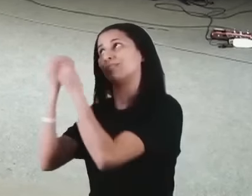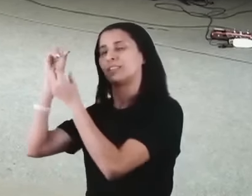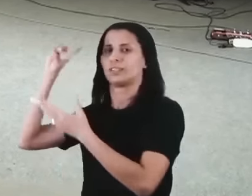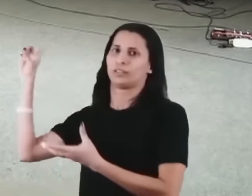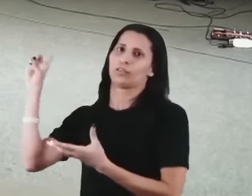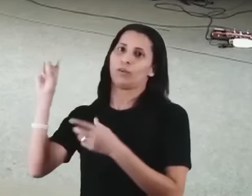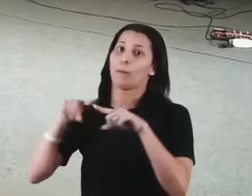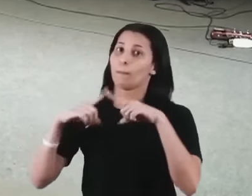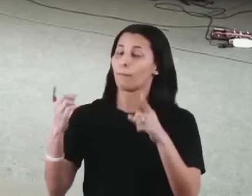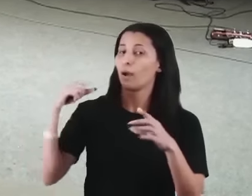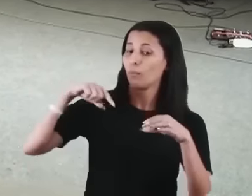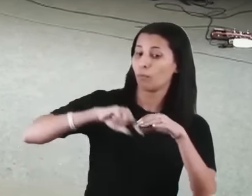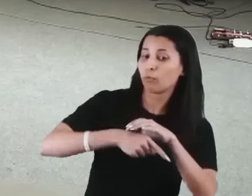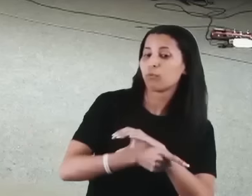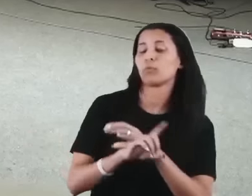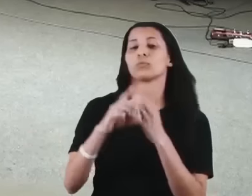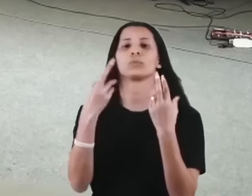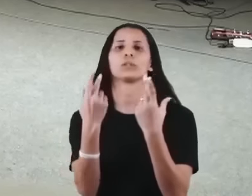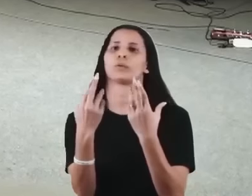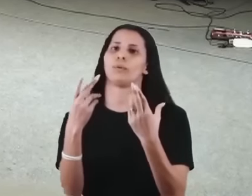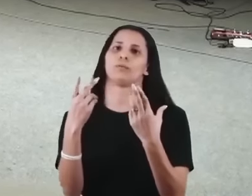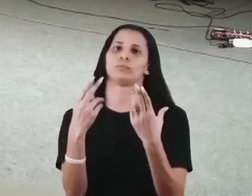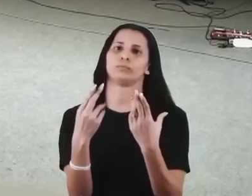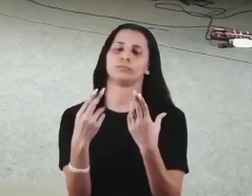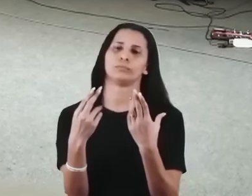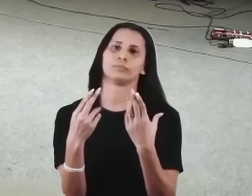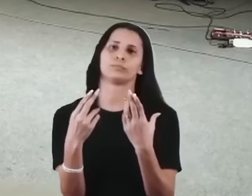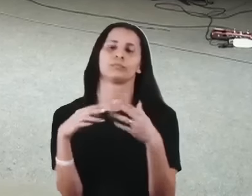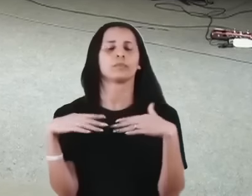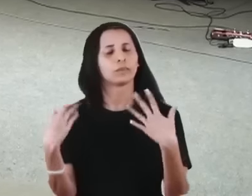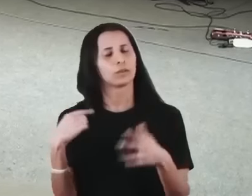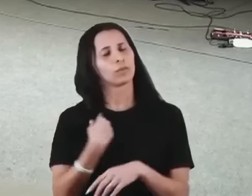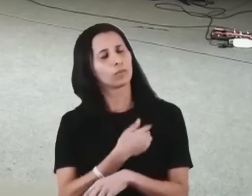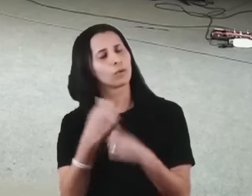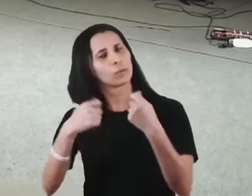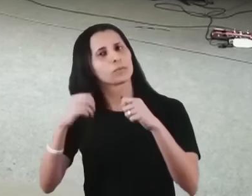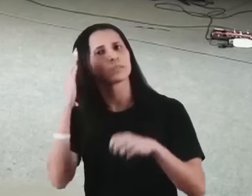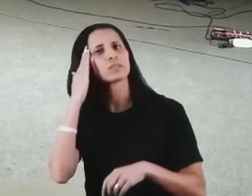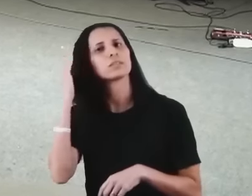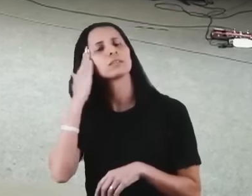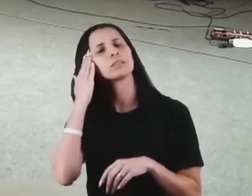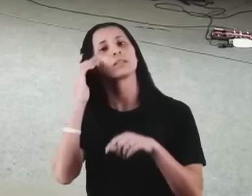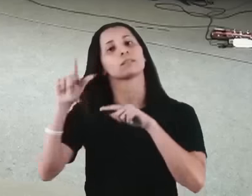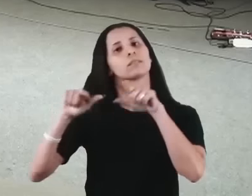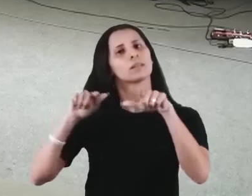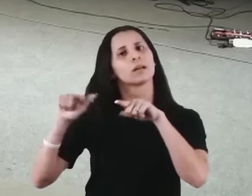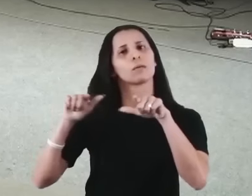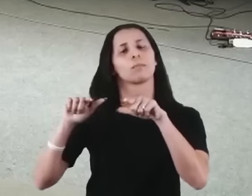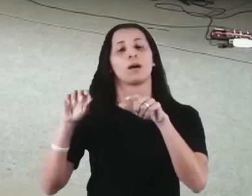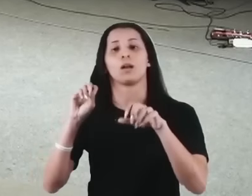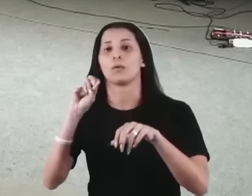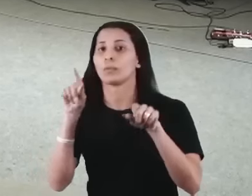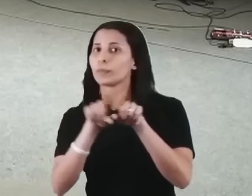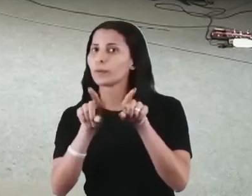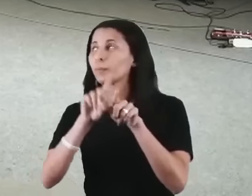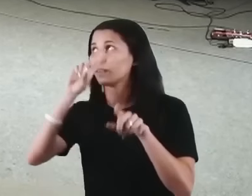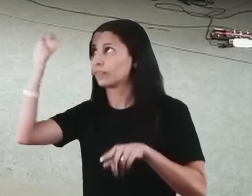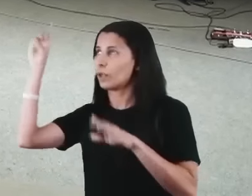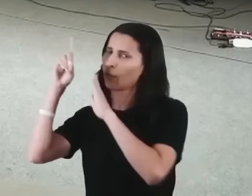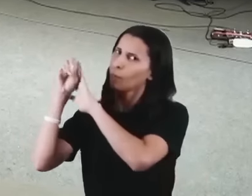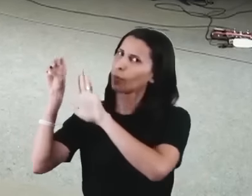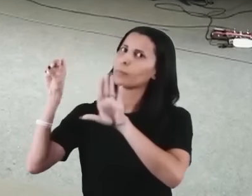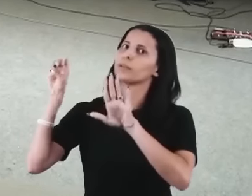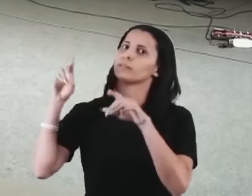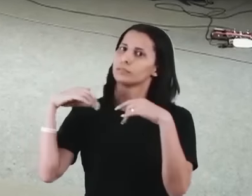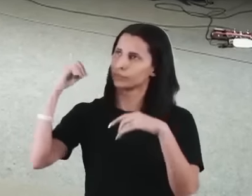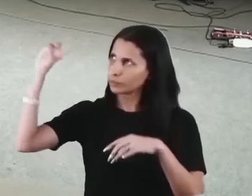é a mesma de Sara de séculos atrás e nós precisamos entender que o trabalho e aquilo que Deus prometeu ele vai